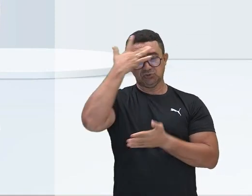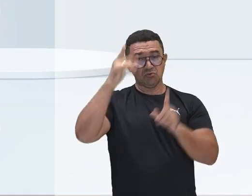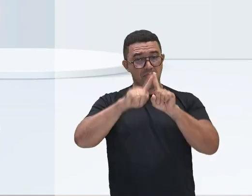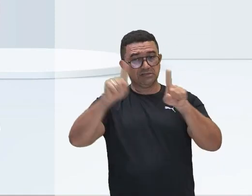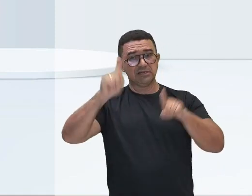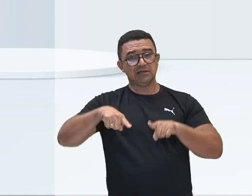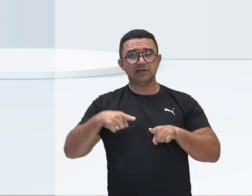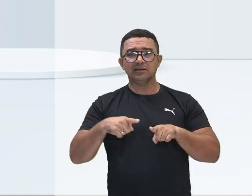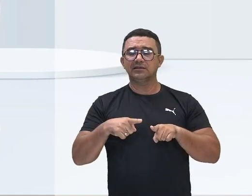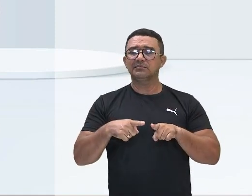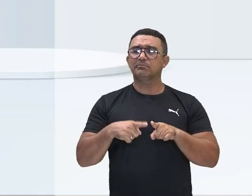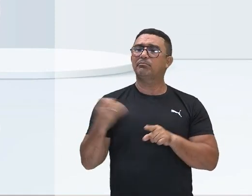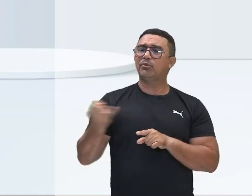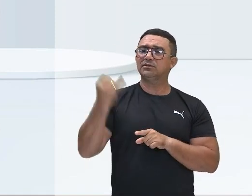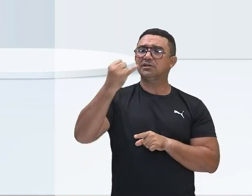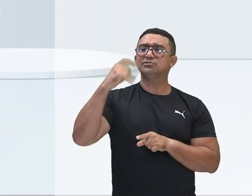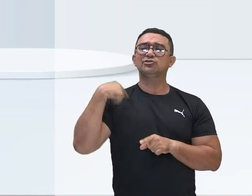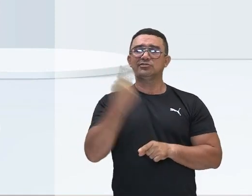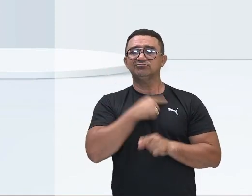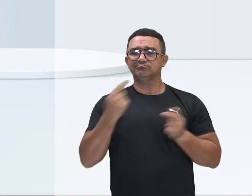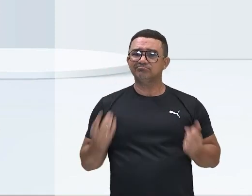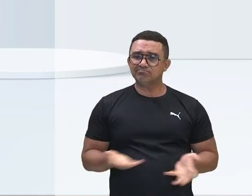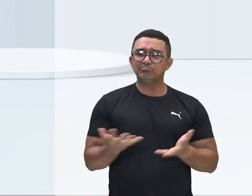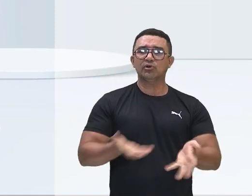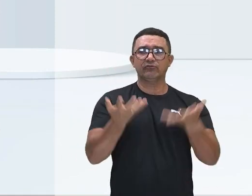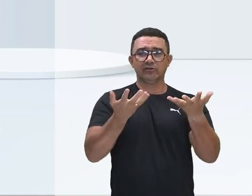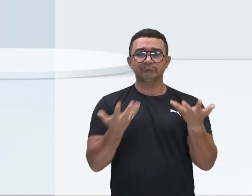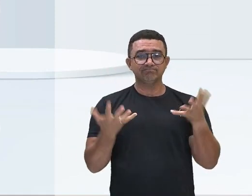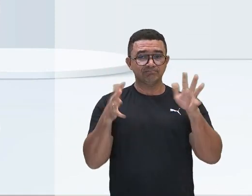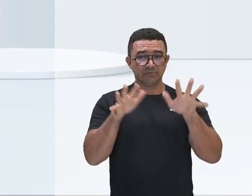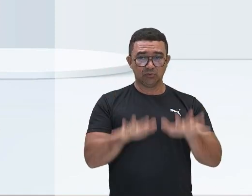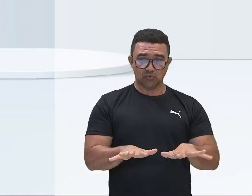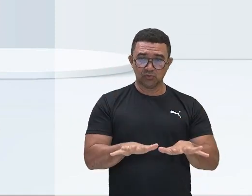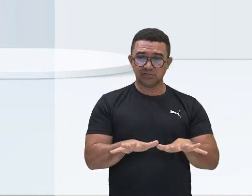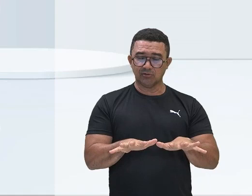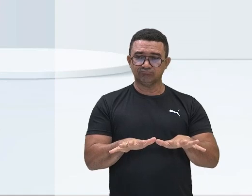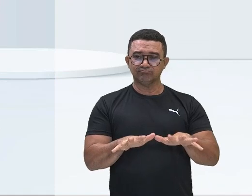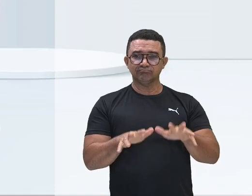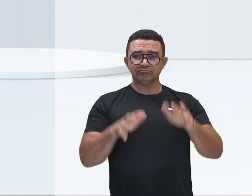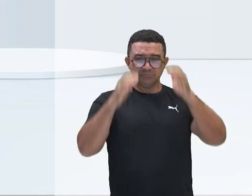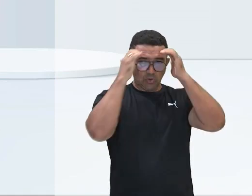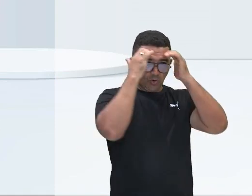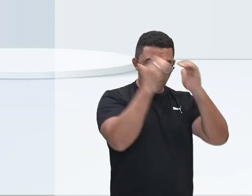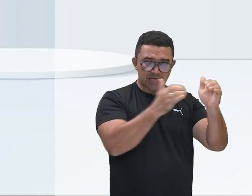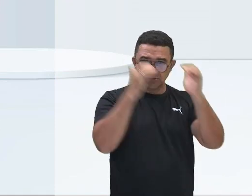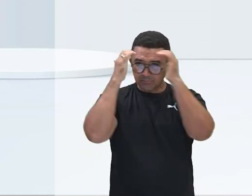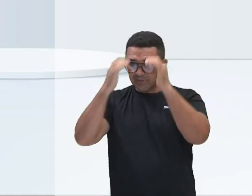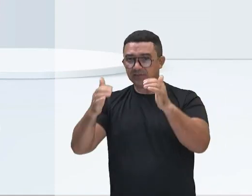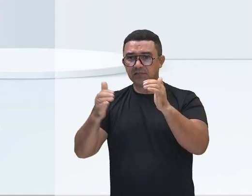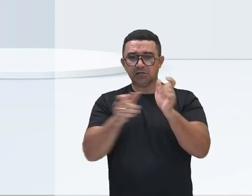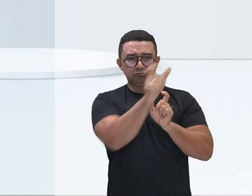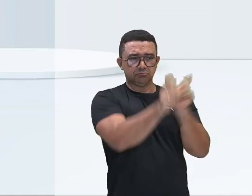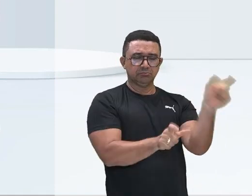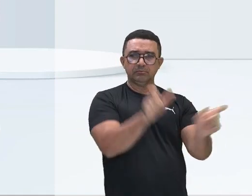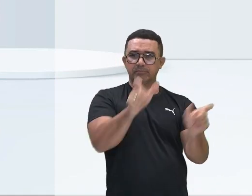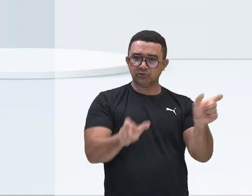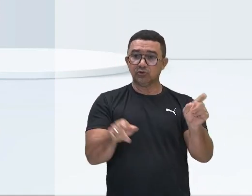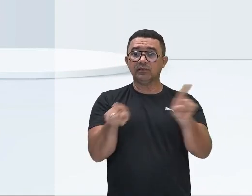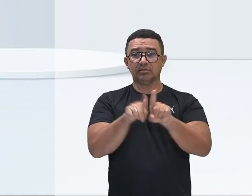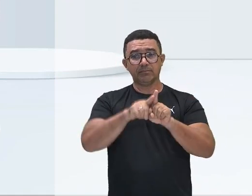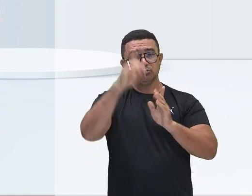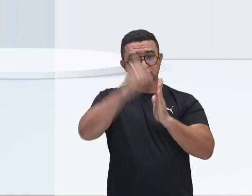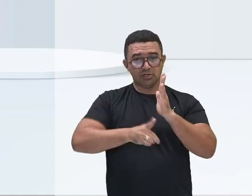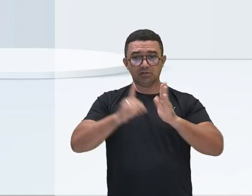pontes e promover, turma, a inclusão, respeitando a dignidade e os direitos